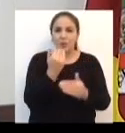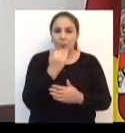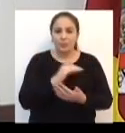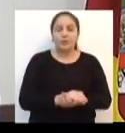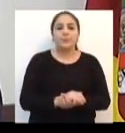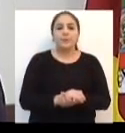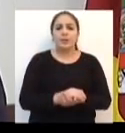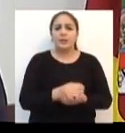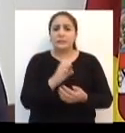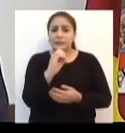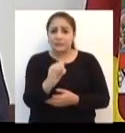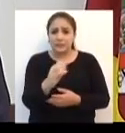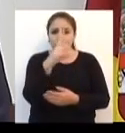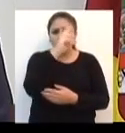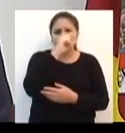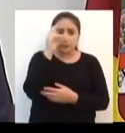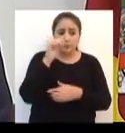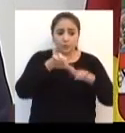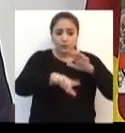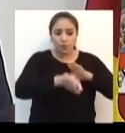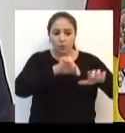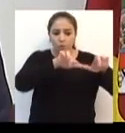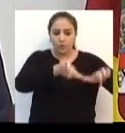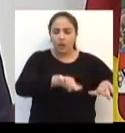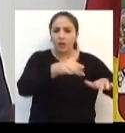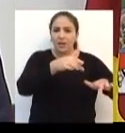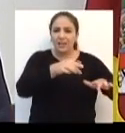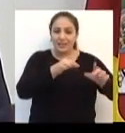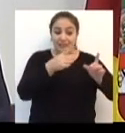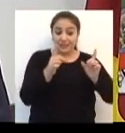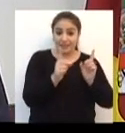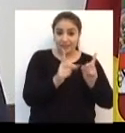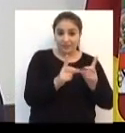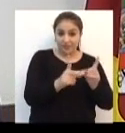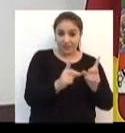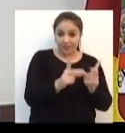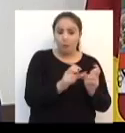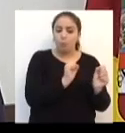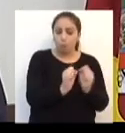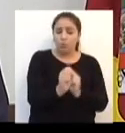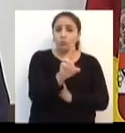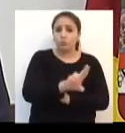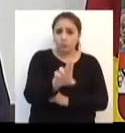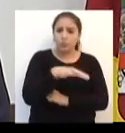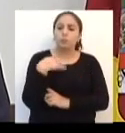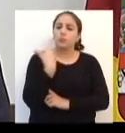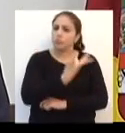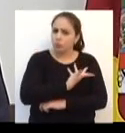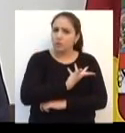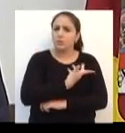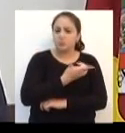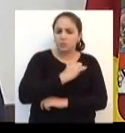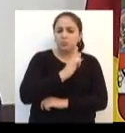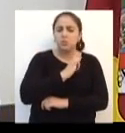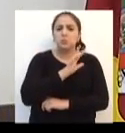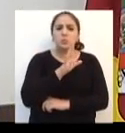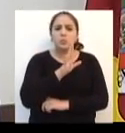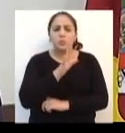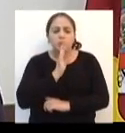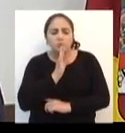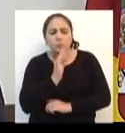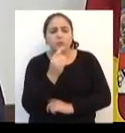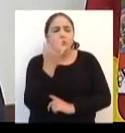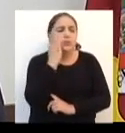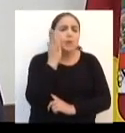público define um local para que esse comércio possa ser utilizado, nós vamos ter então alguma